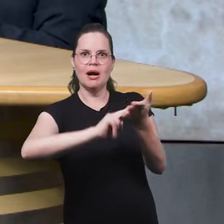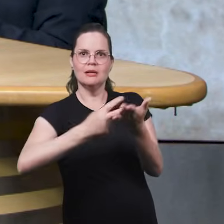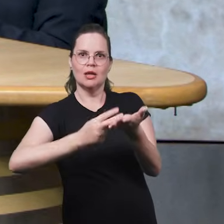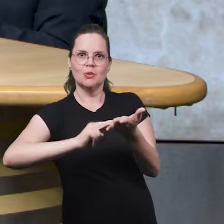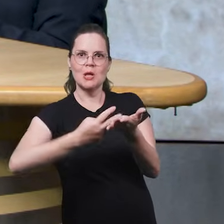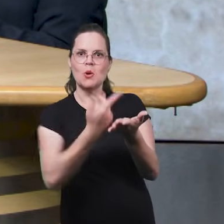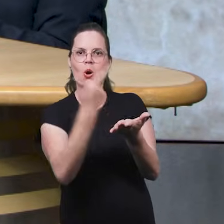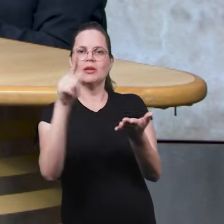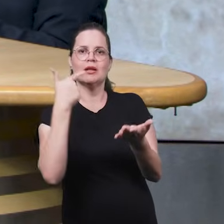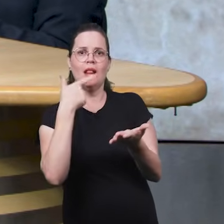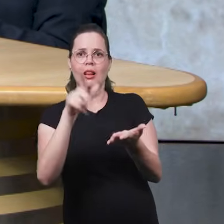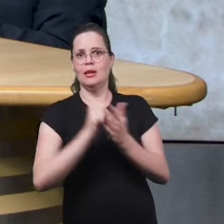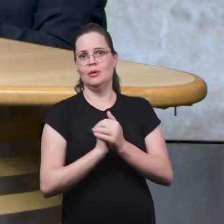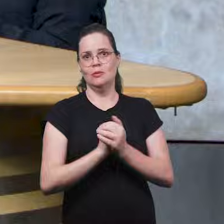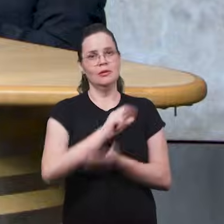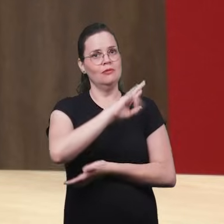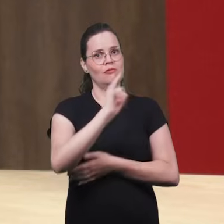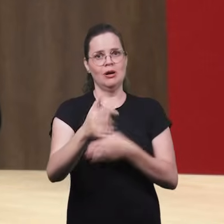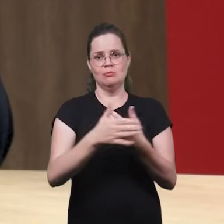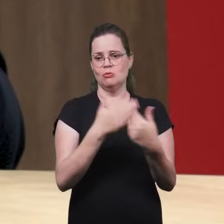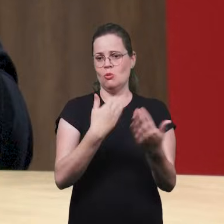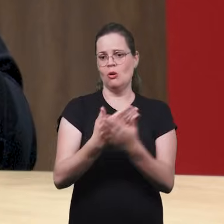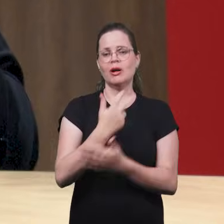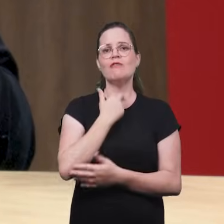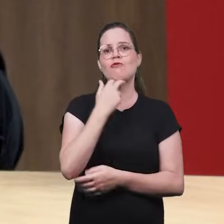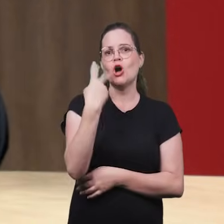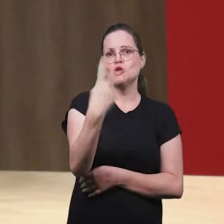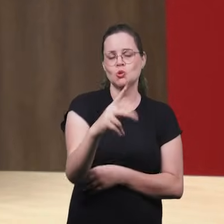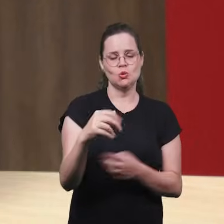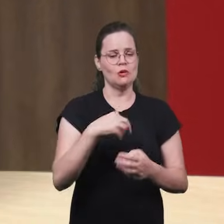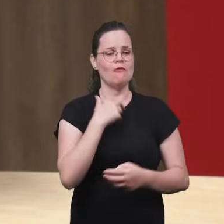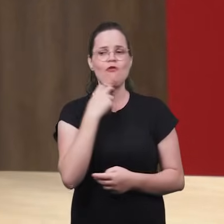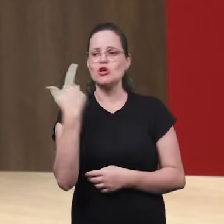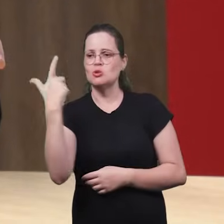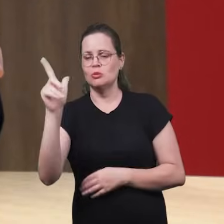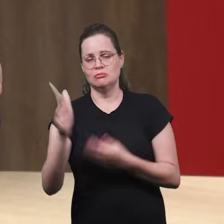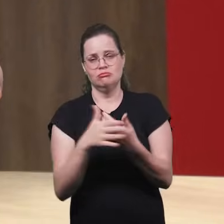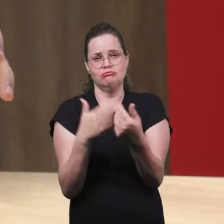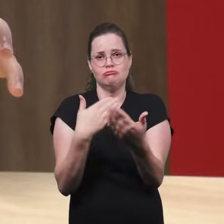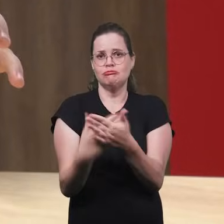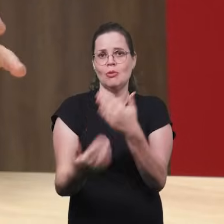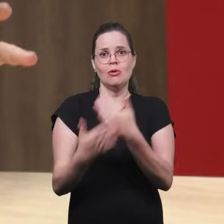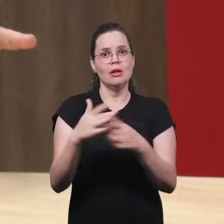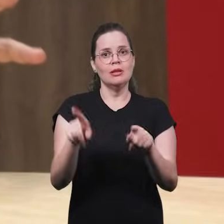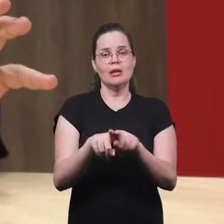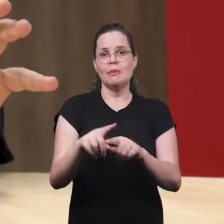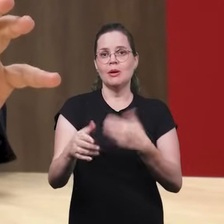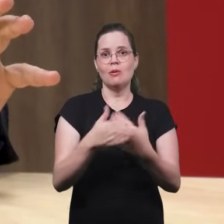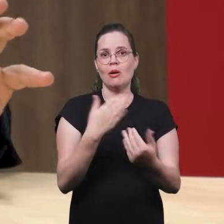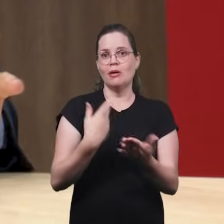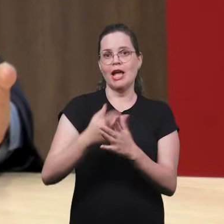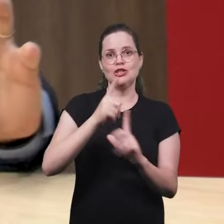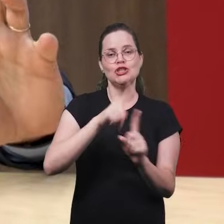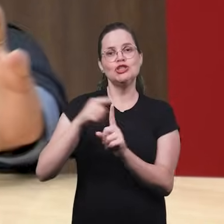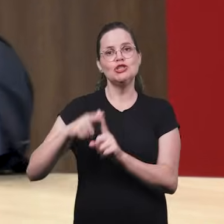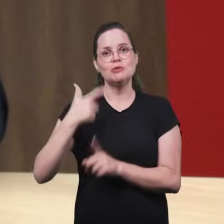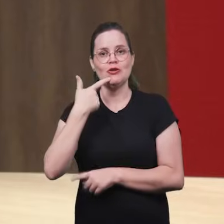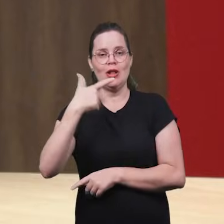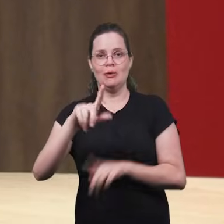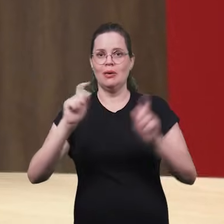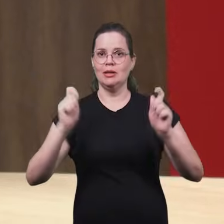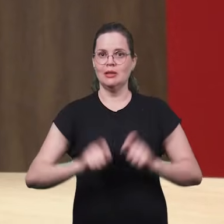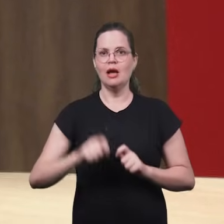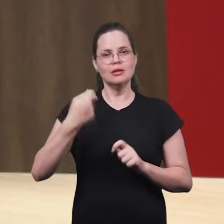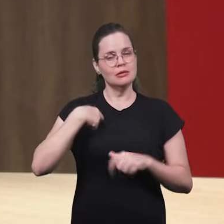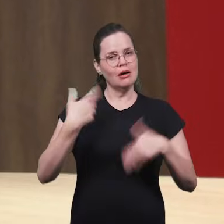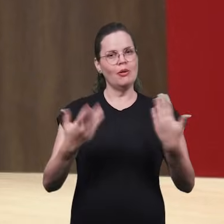ela vai ler no que foi escrito. Então você percebe que é um sistema que você já entende, mas que acontece